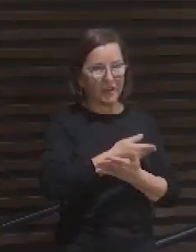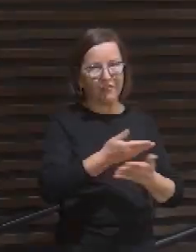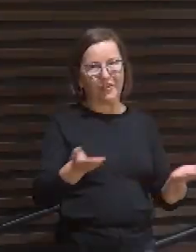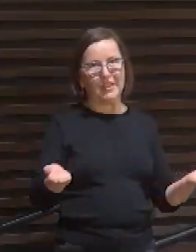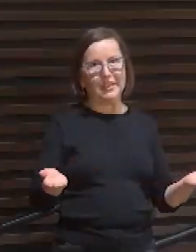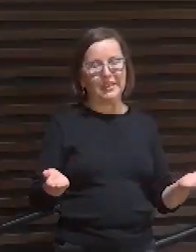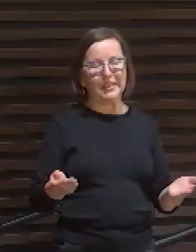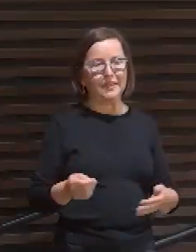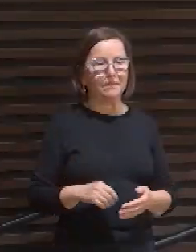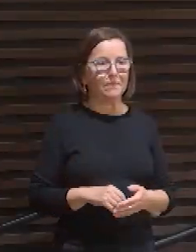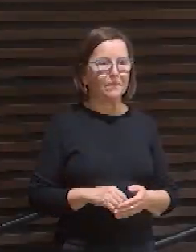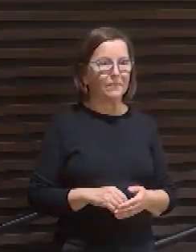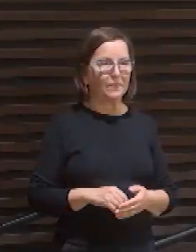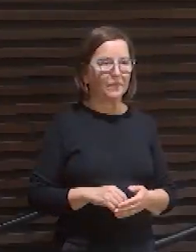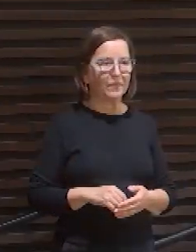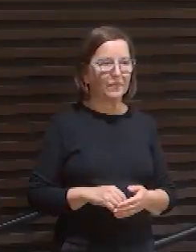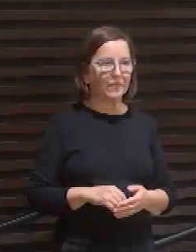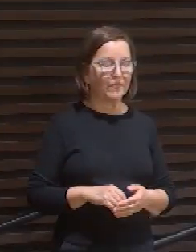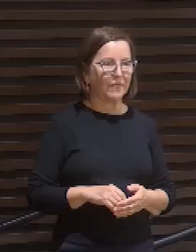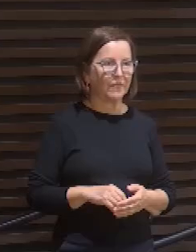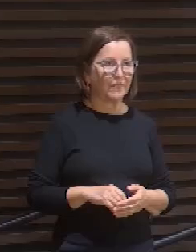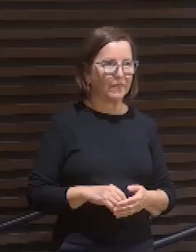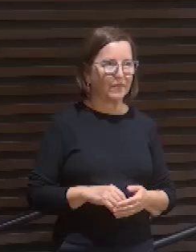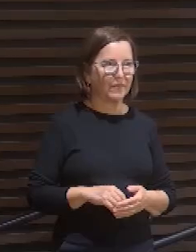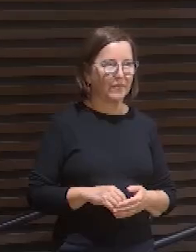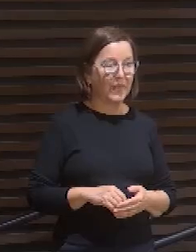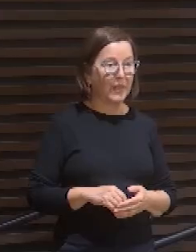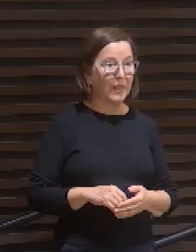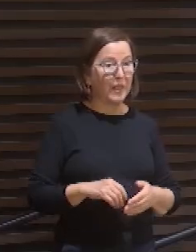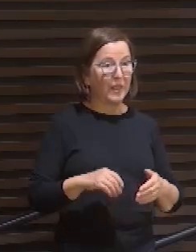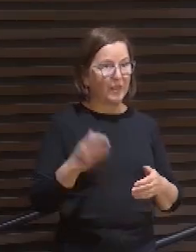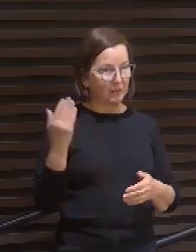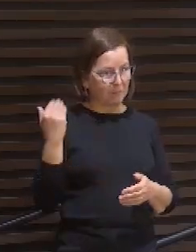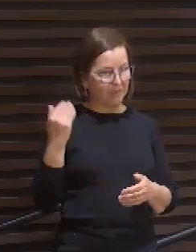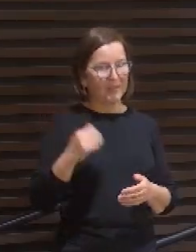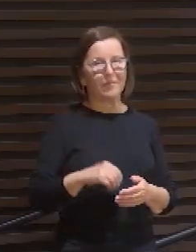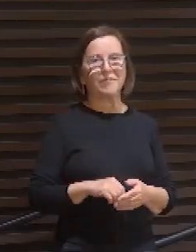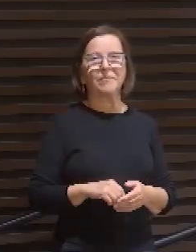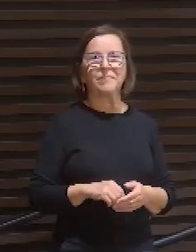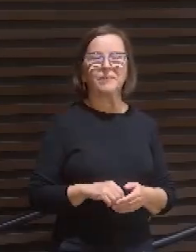Ali houve um ato, mas um Jesus, um dia